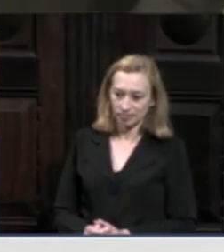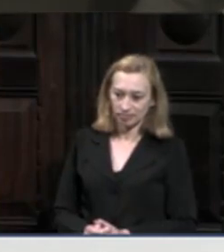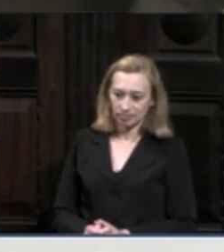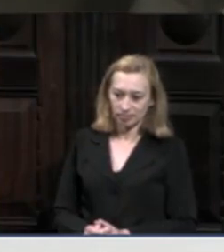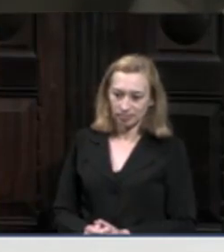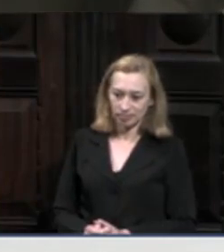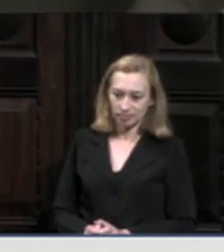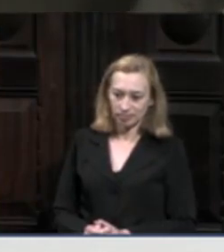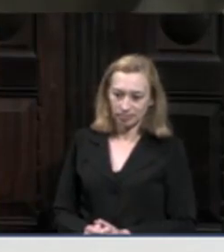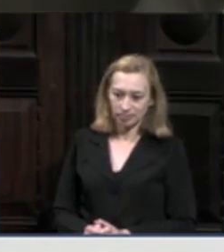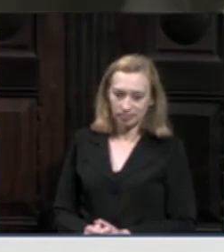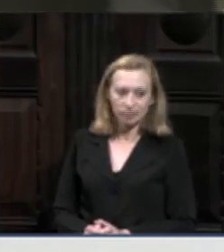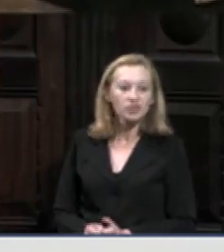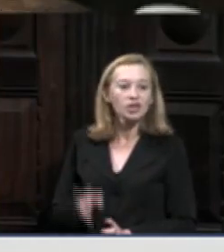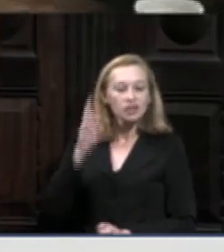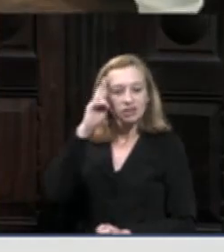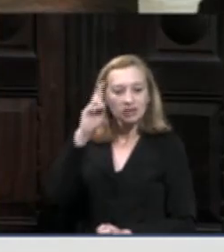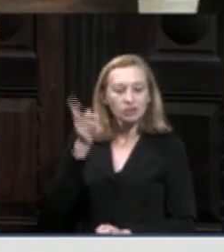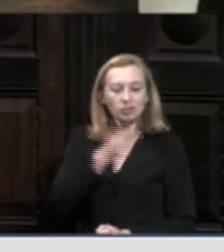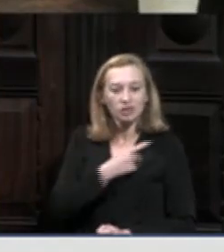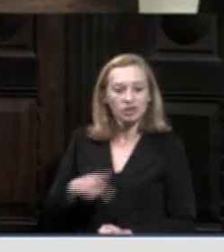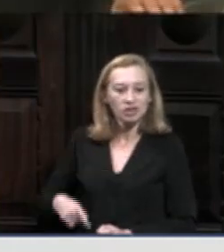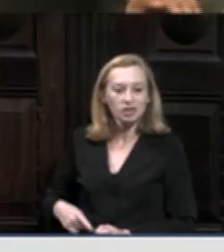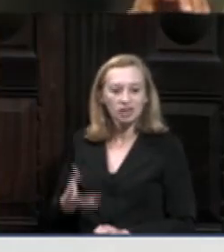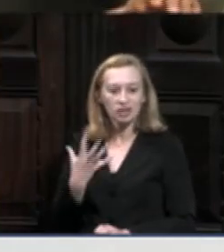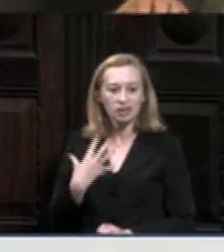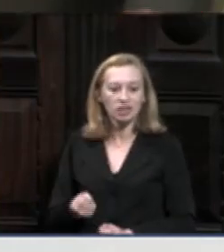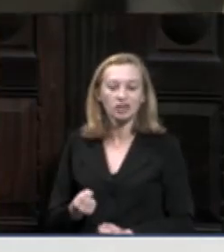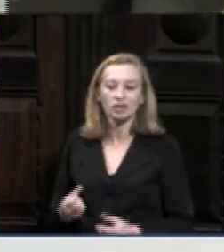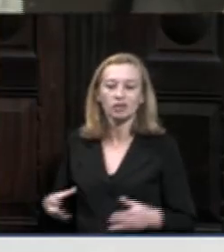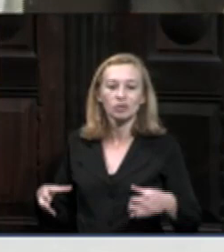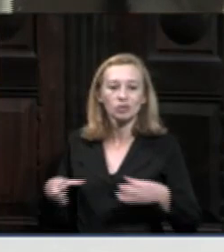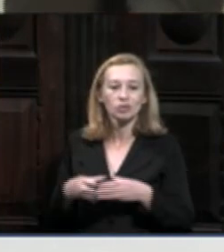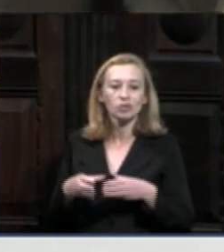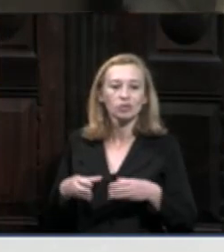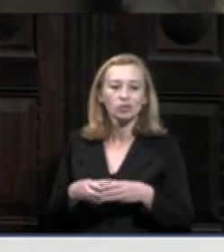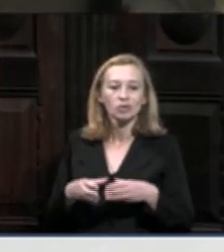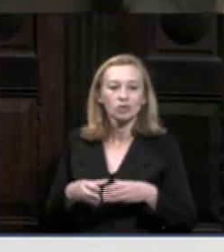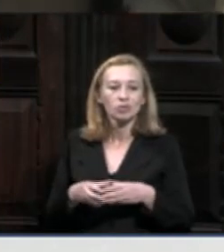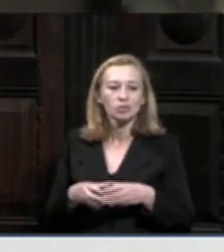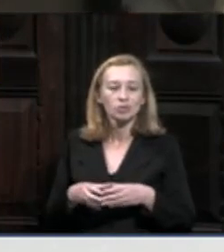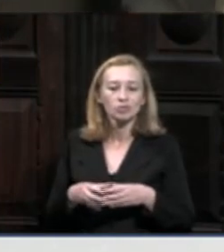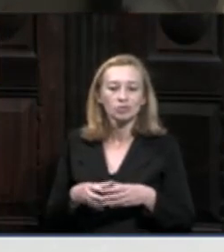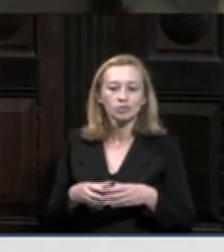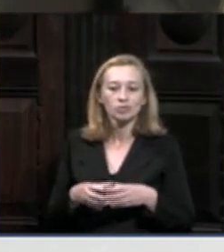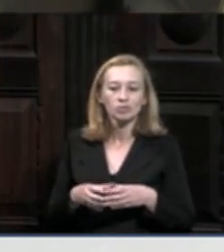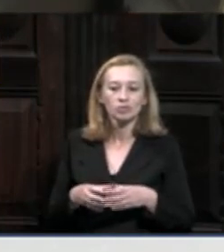Senhor presidente, parecer favorável. Pela Comissão de Orçamento, deputado Luiz Paulo.